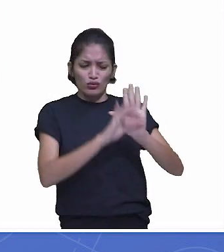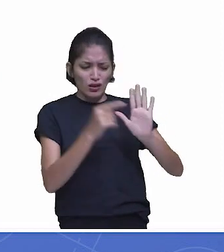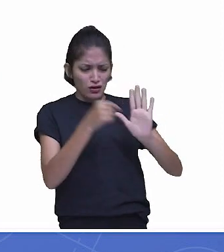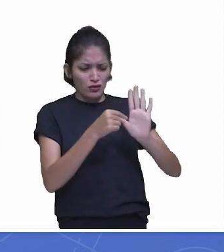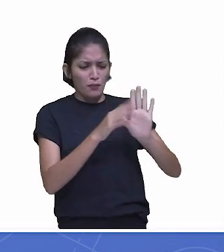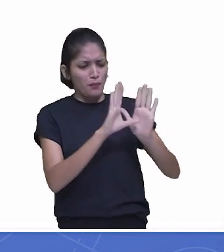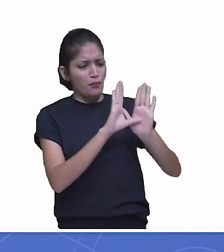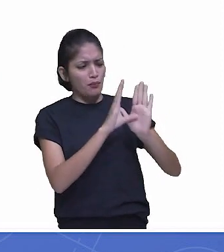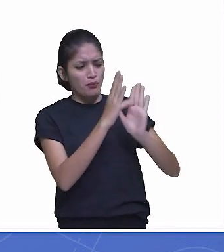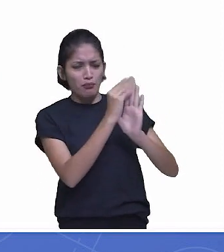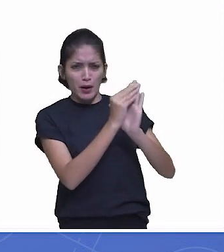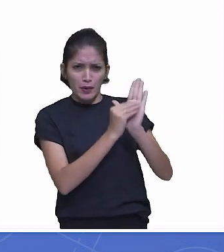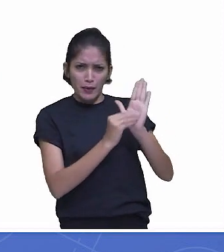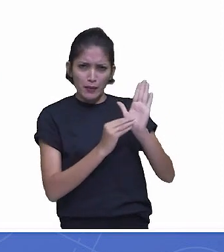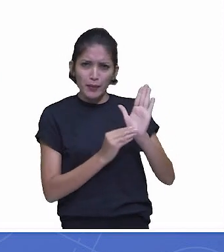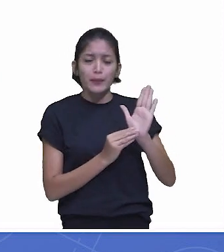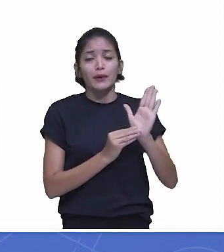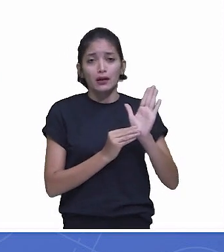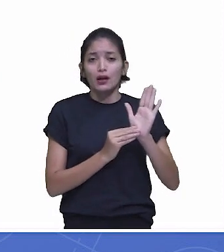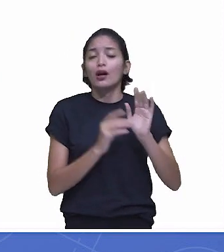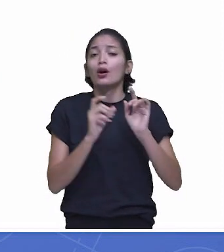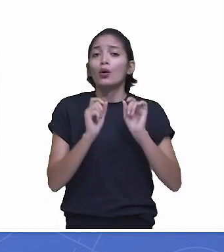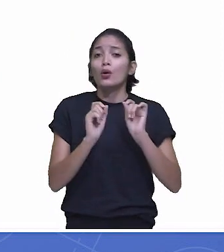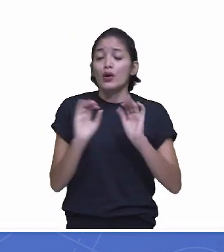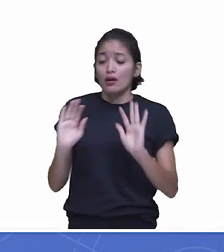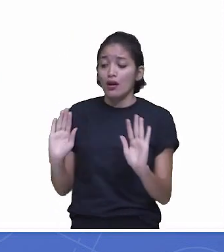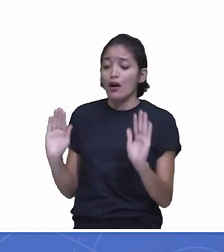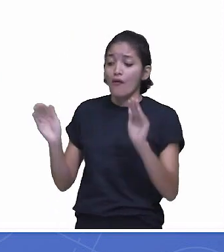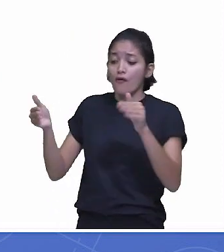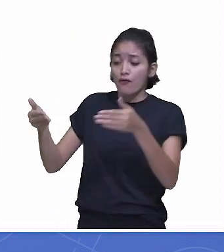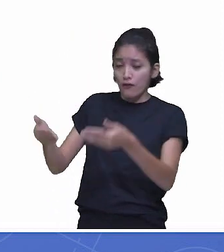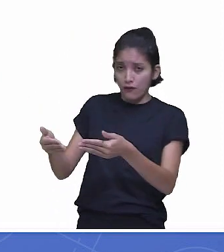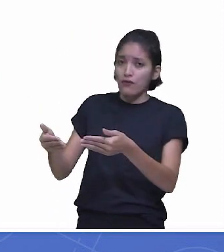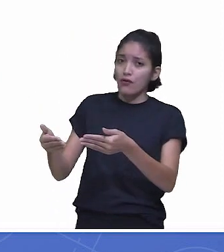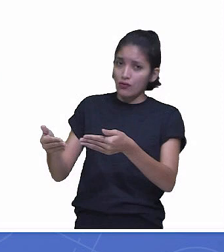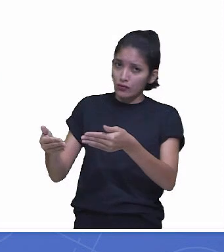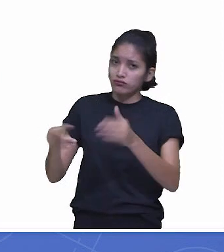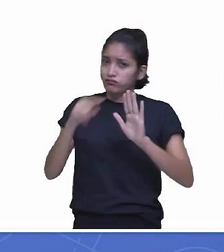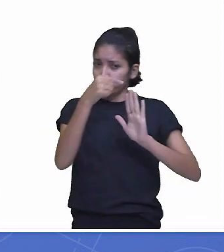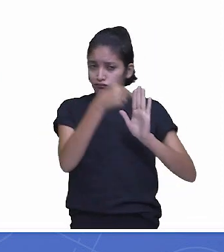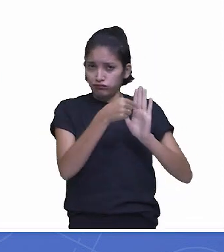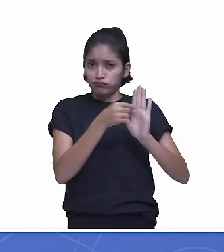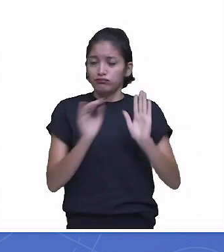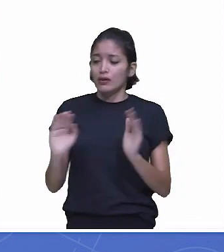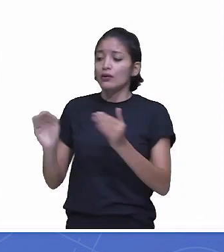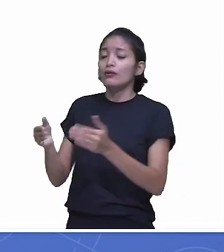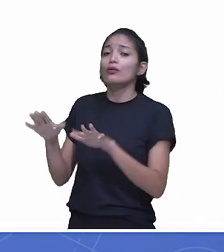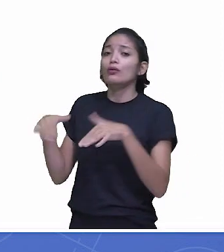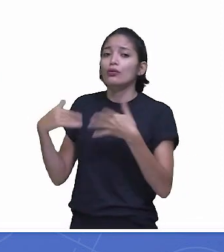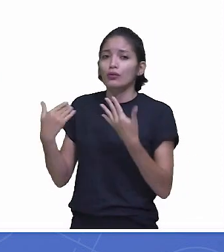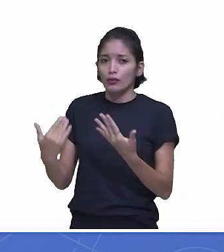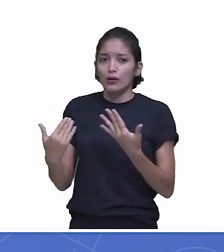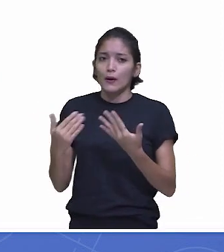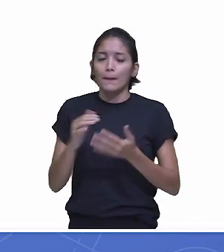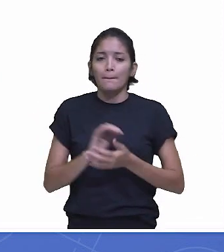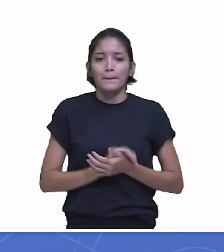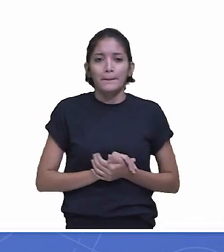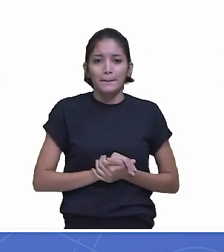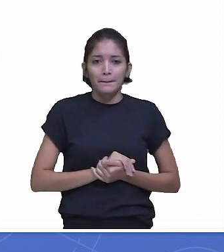conteúdo, certo? E para quem se dirige essa petição, olha só, neste